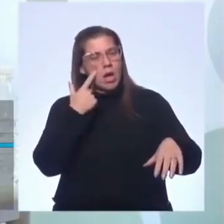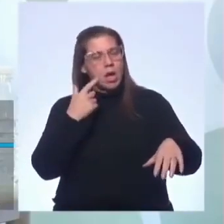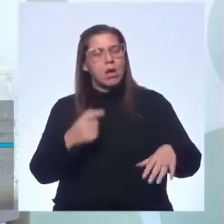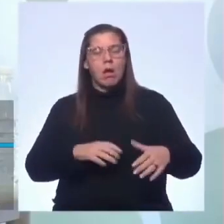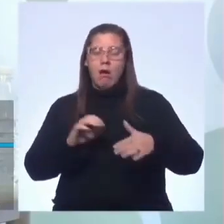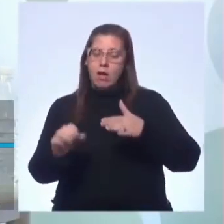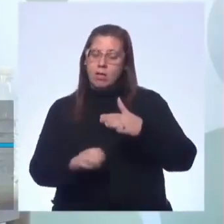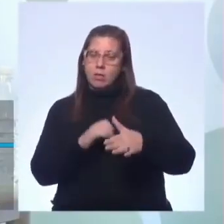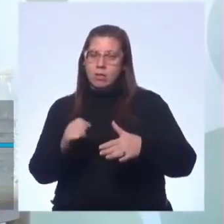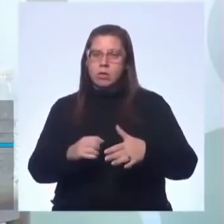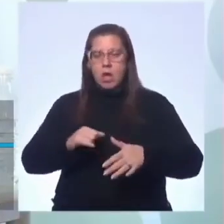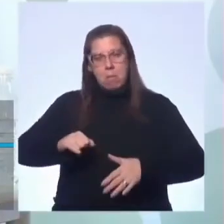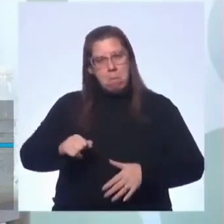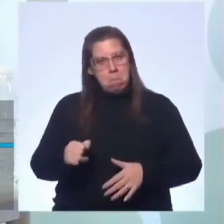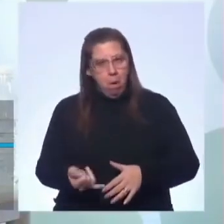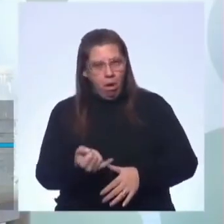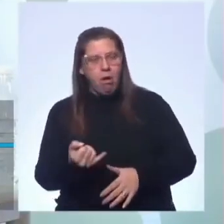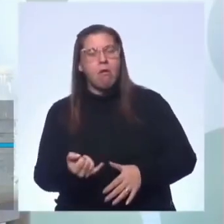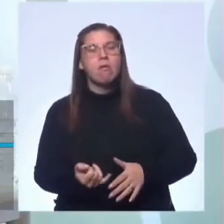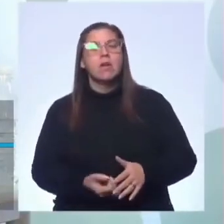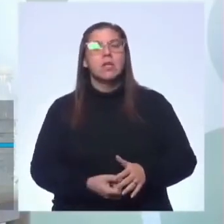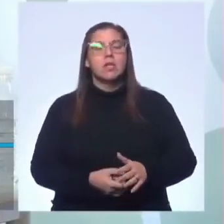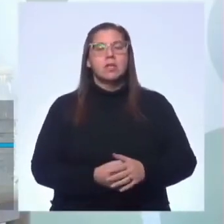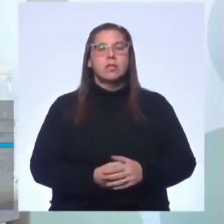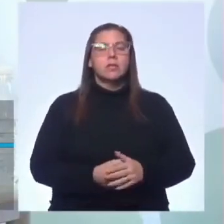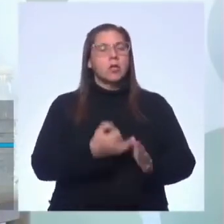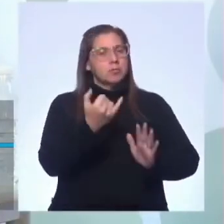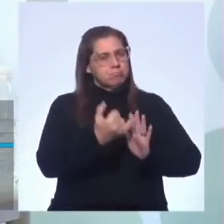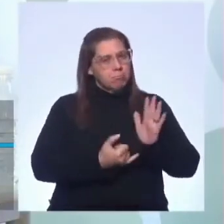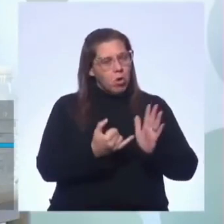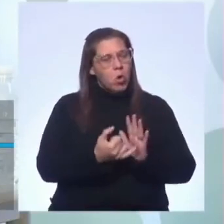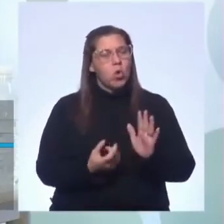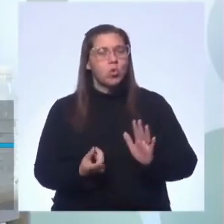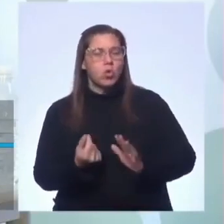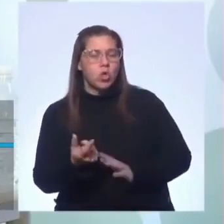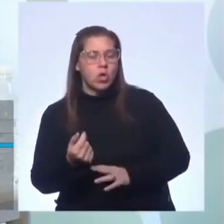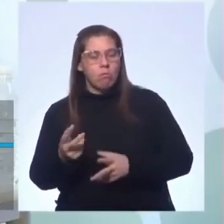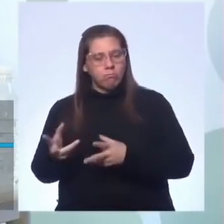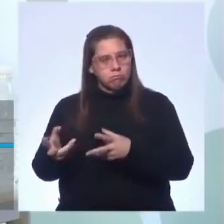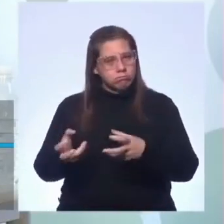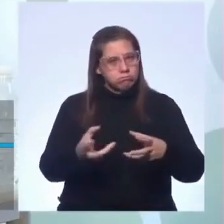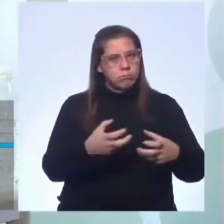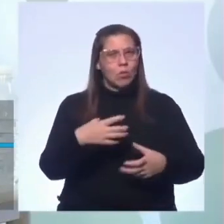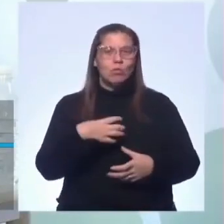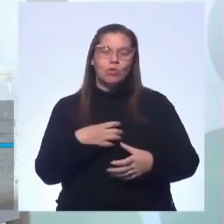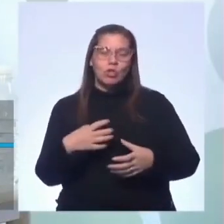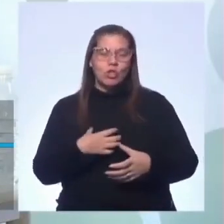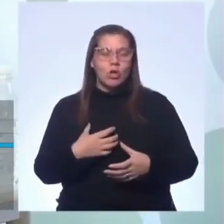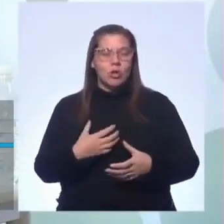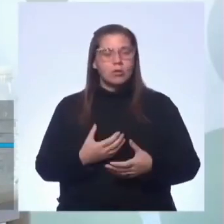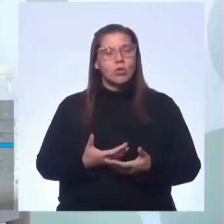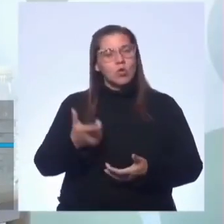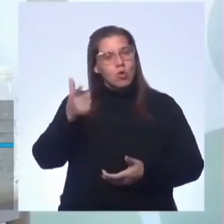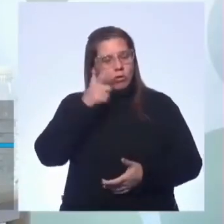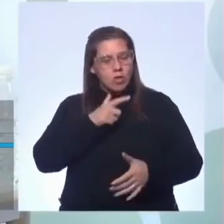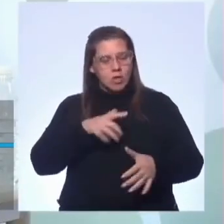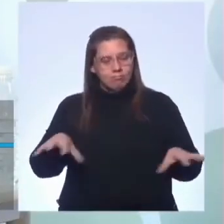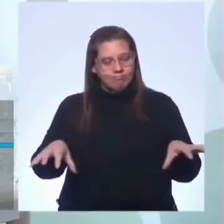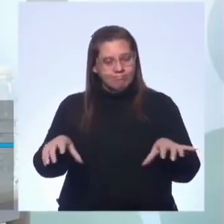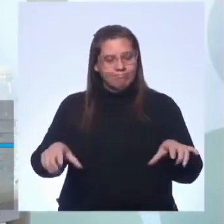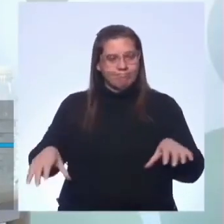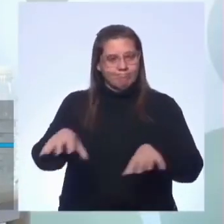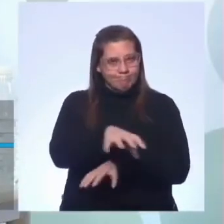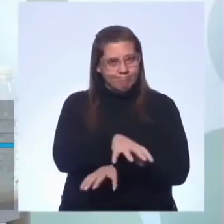aí dos incentivos fiscais, né, e algumas manobras dos municípios, acabam indo e se deslocando para